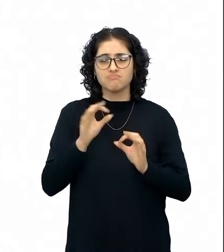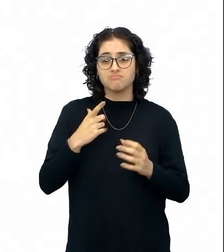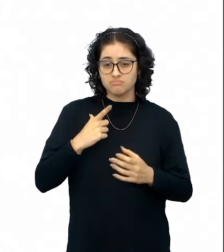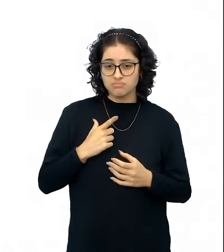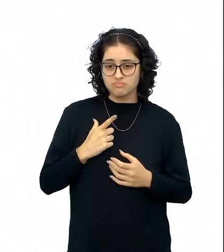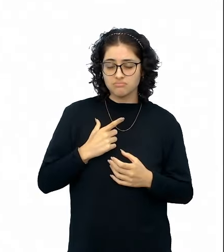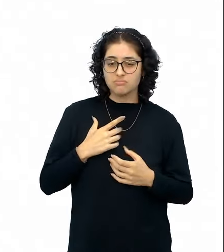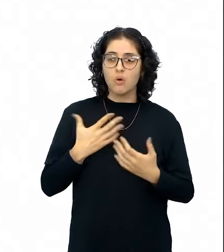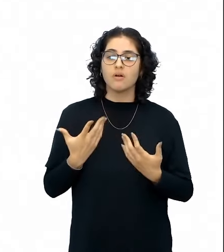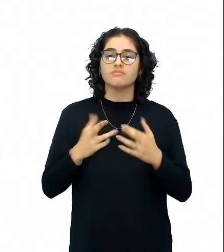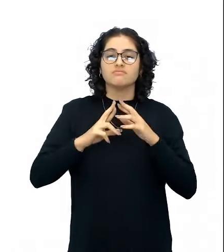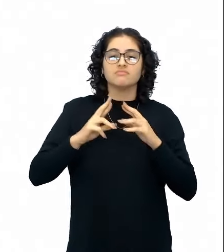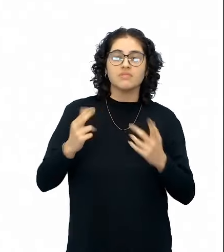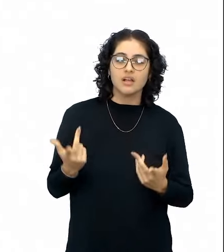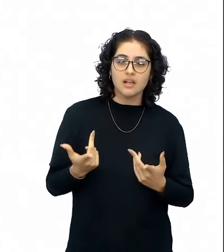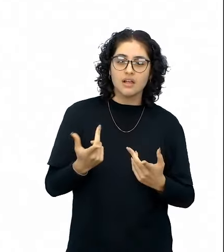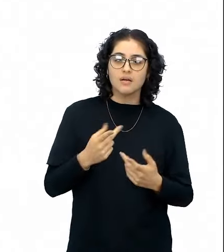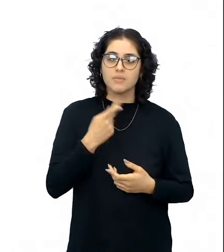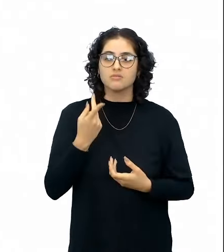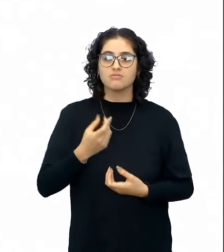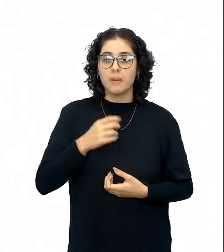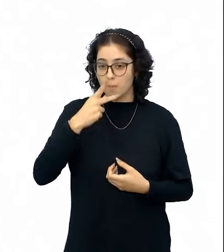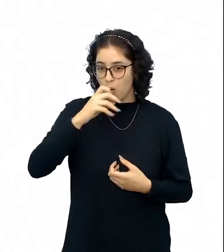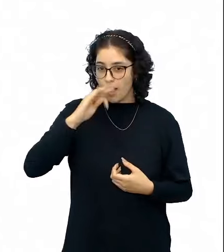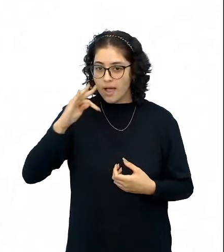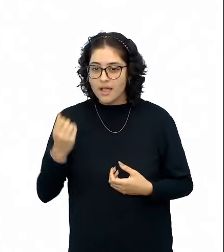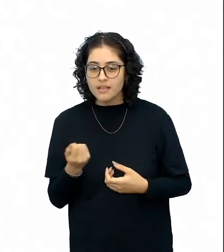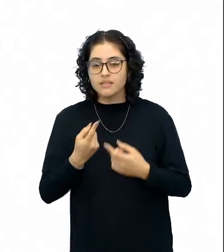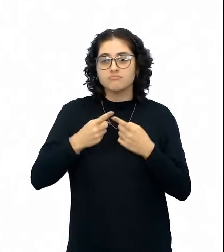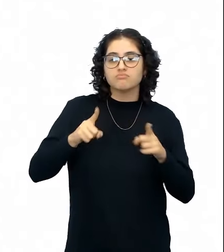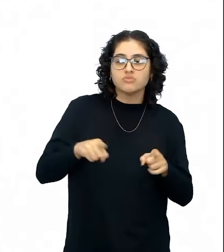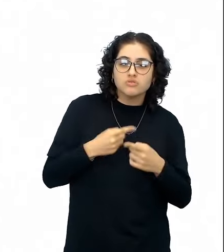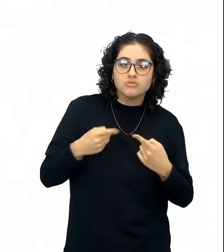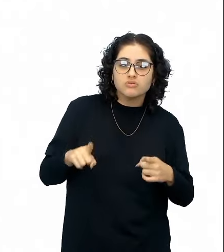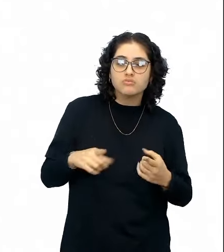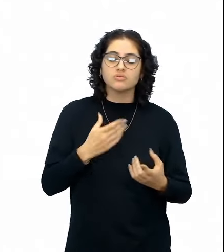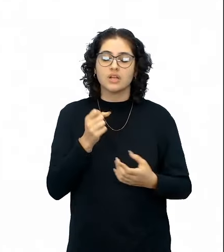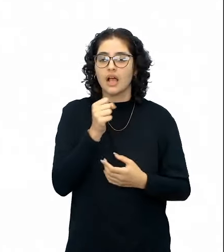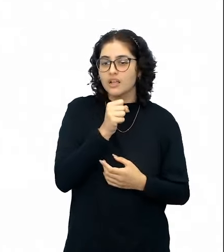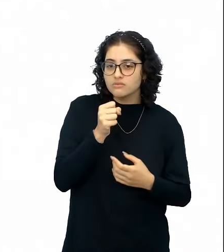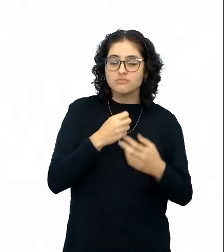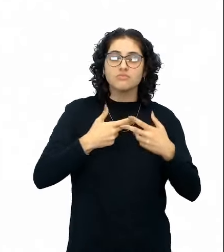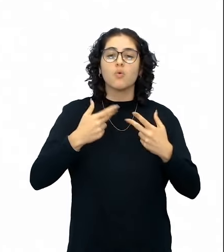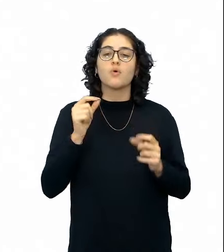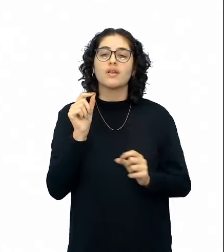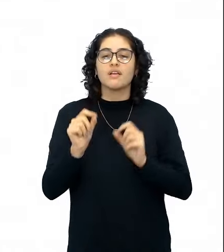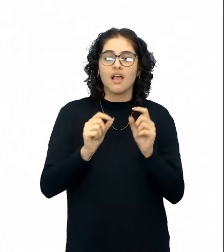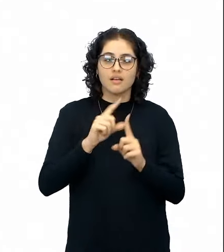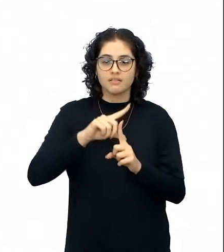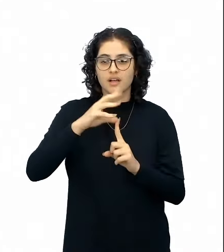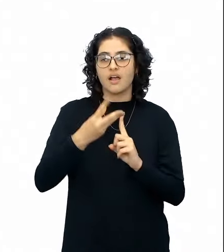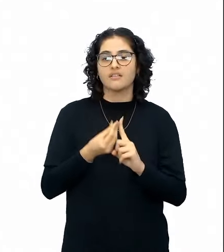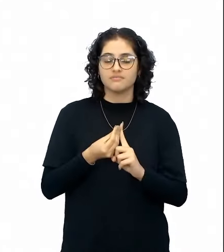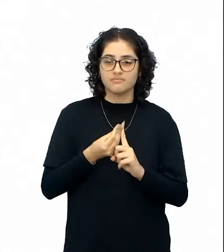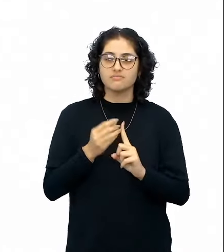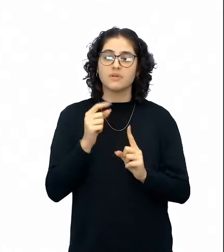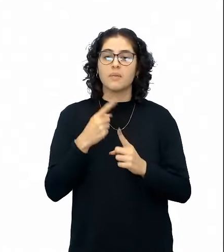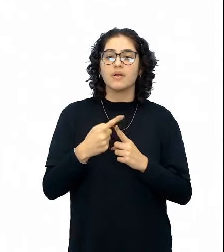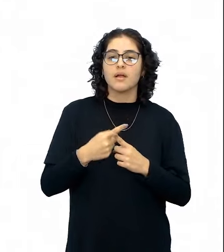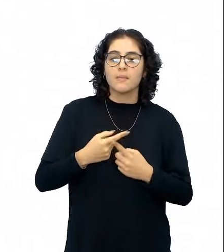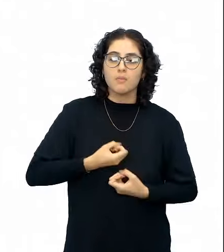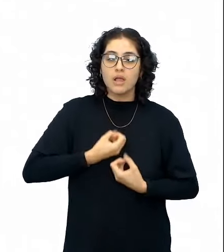Qual a diferença entre um poeta e um músico? Qual a diferença entre um poeta e um pintor? O que é arte? Por que uma poesia pode ser